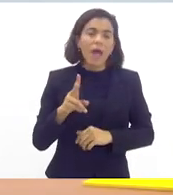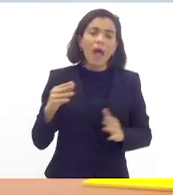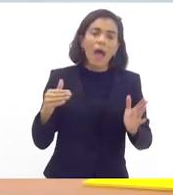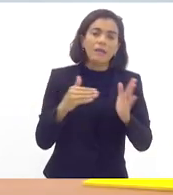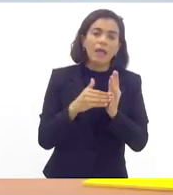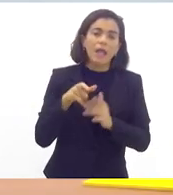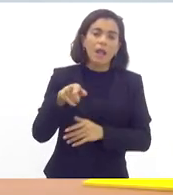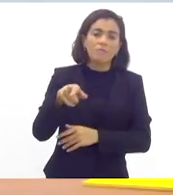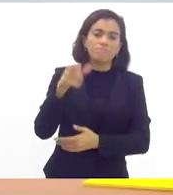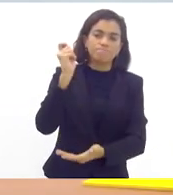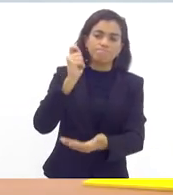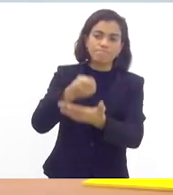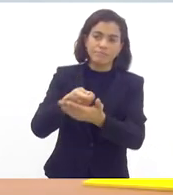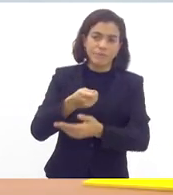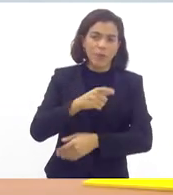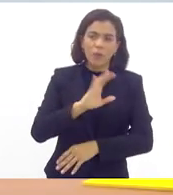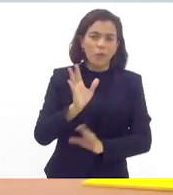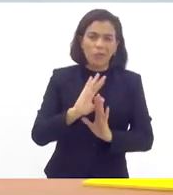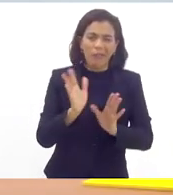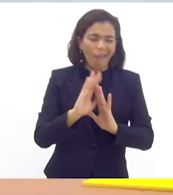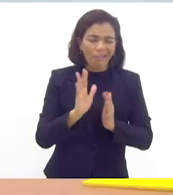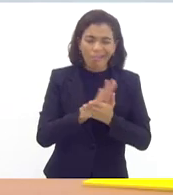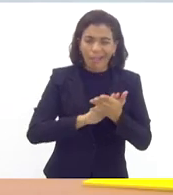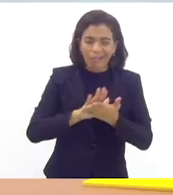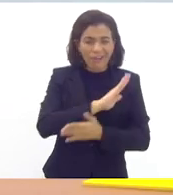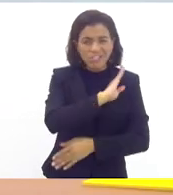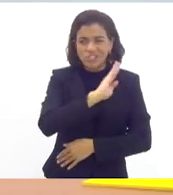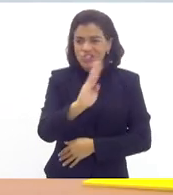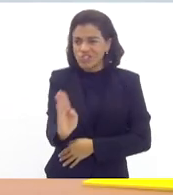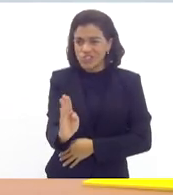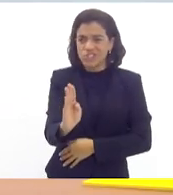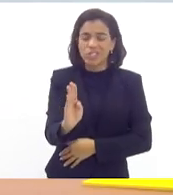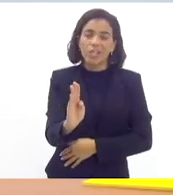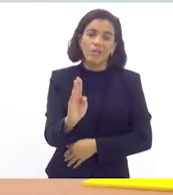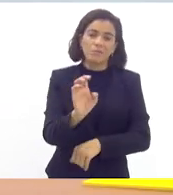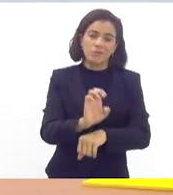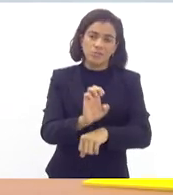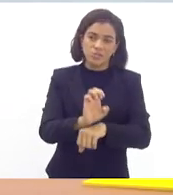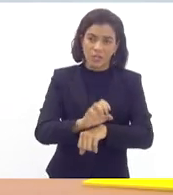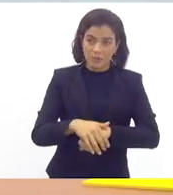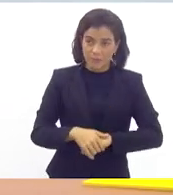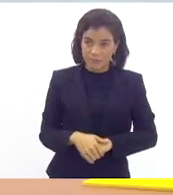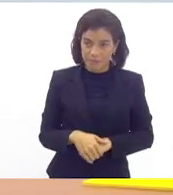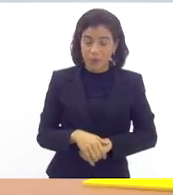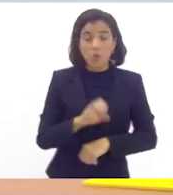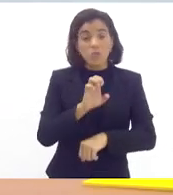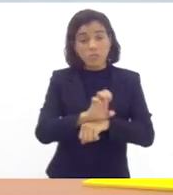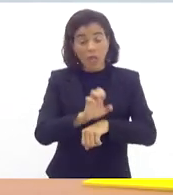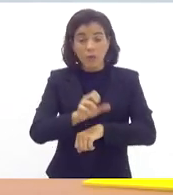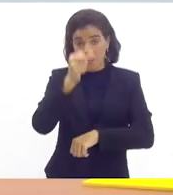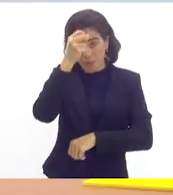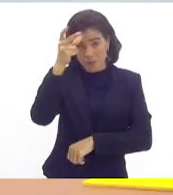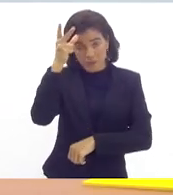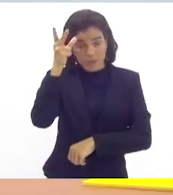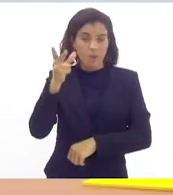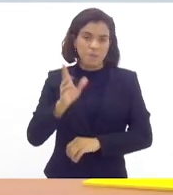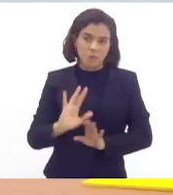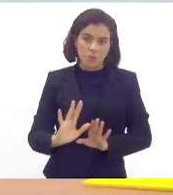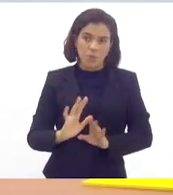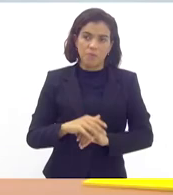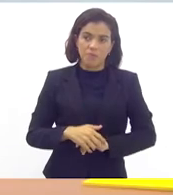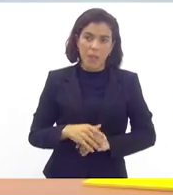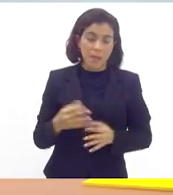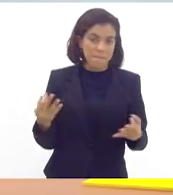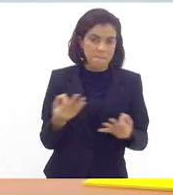final, o imposto incidente, nem passa pelo Conselho Federativo, vai direto para o estado de destino, para o estado e município de destino da operação. Tá? E